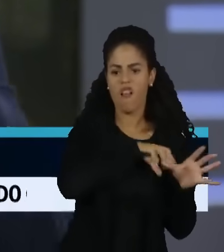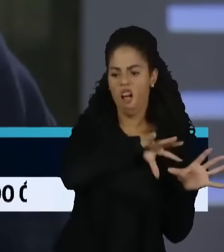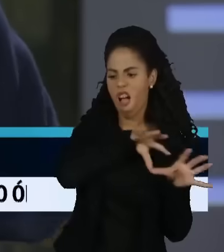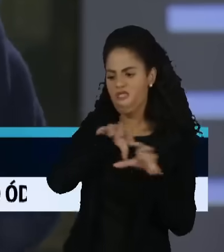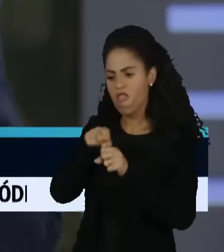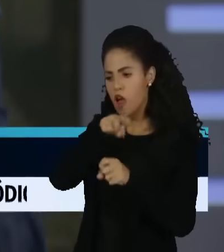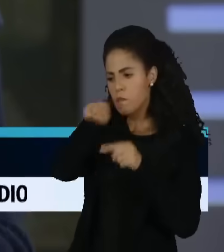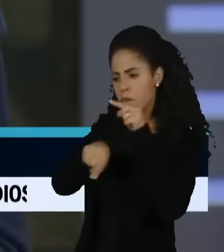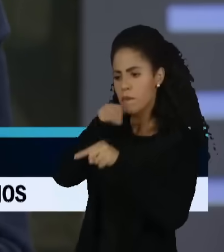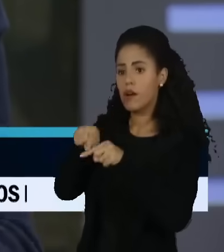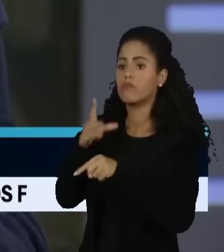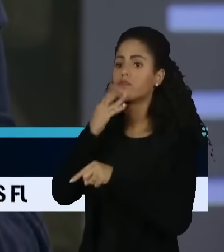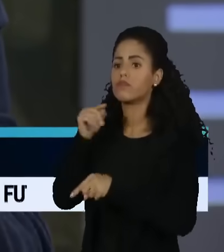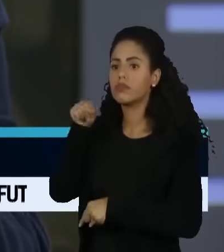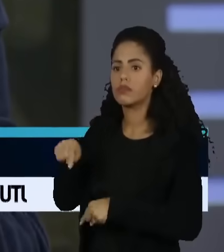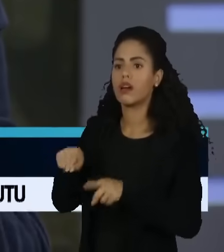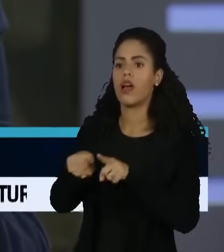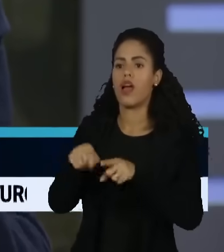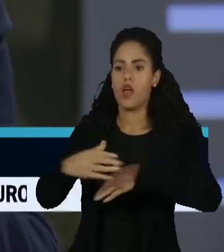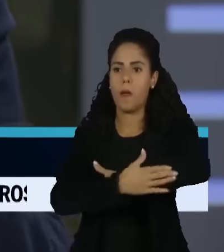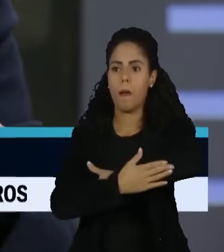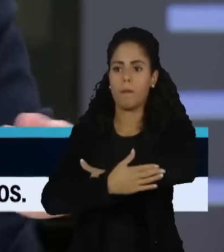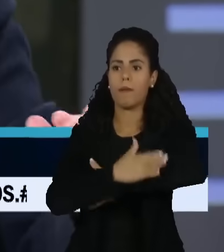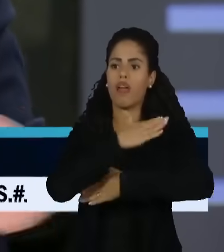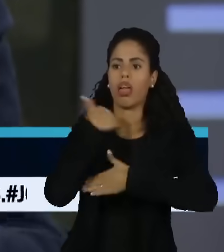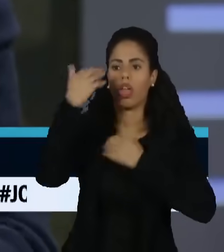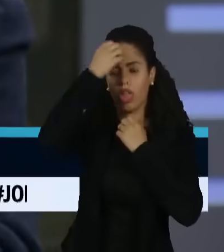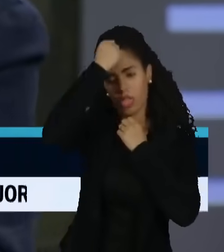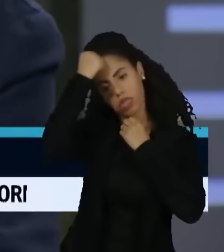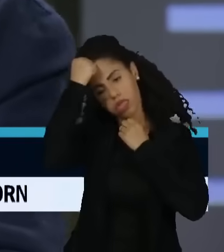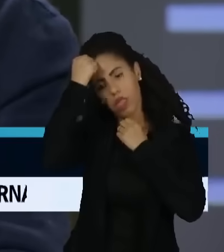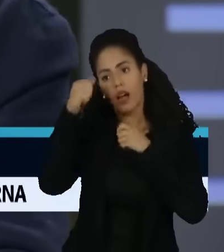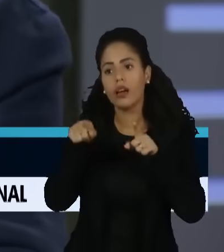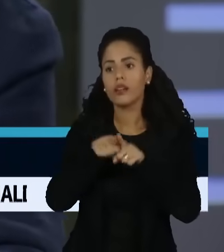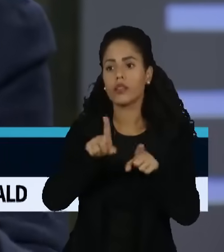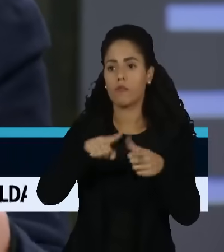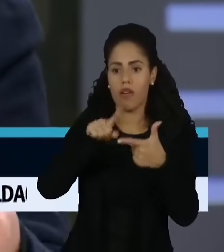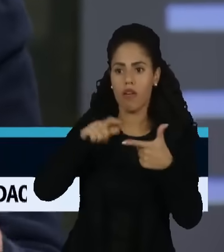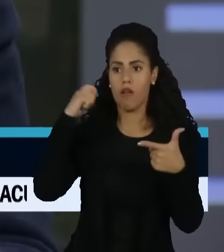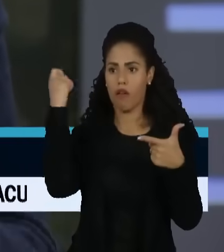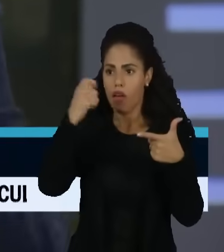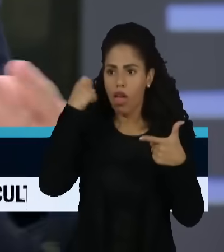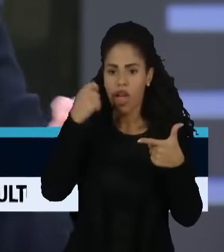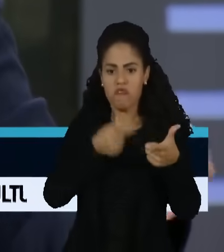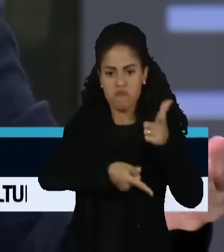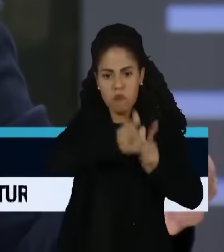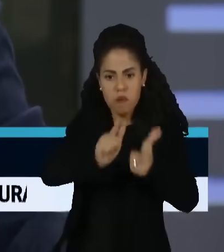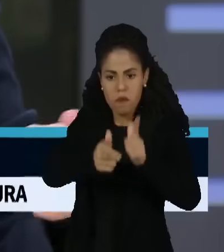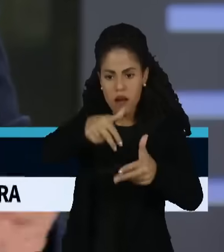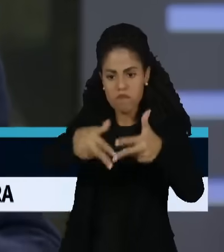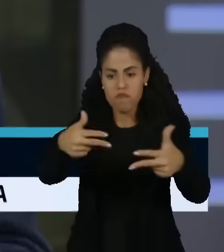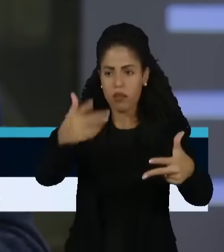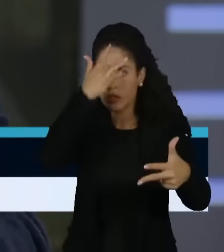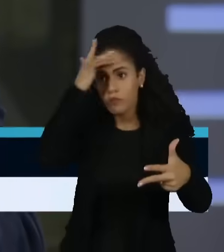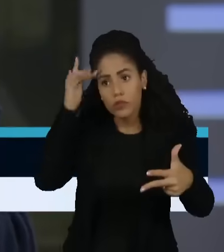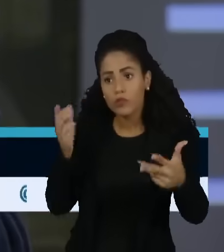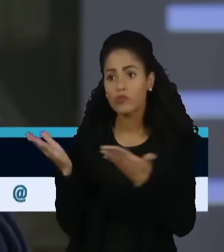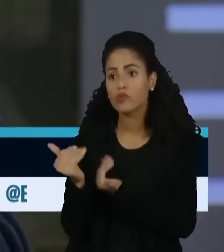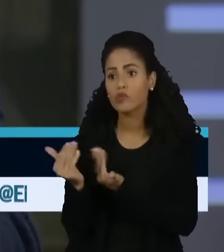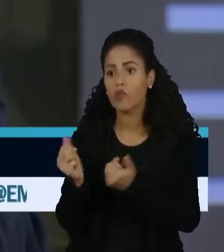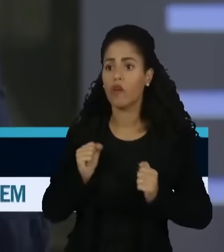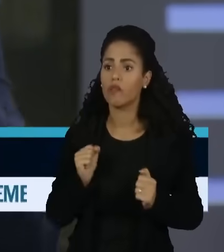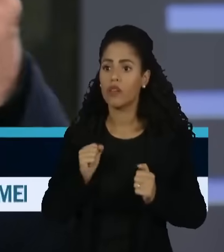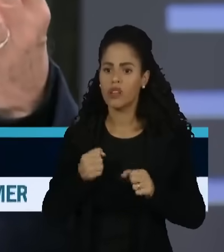Israel, degolou bebês, atacou festa rave, objetivo militar, né, com centenas de mortos,